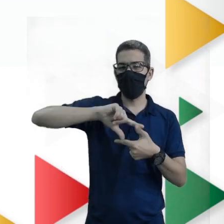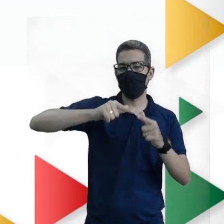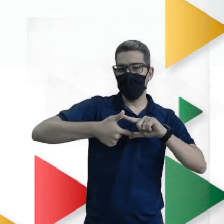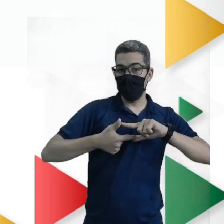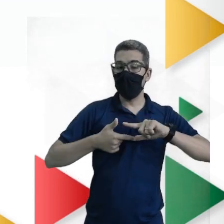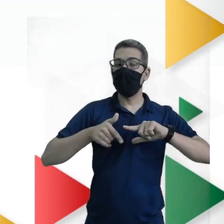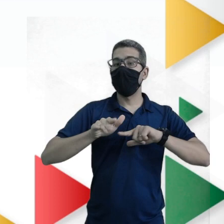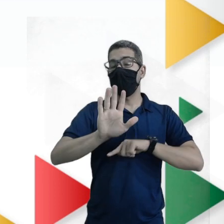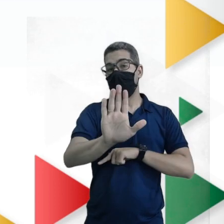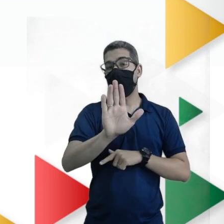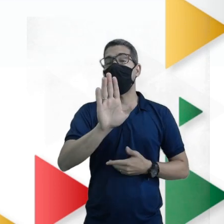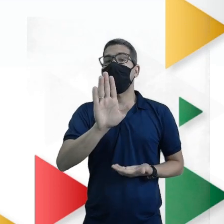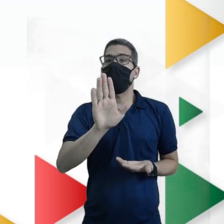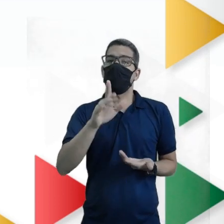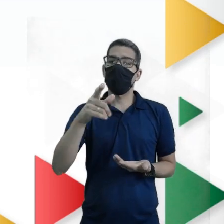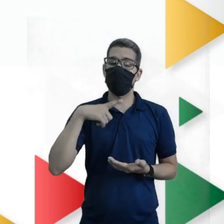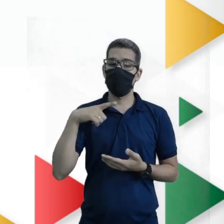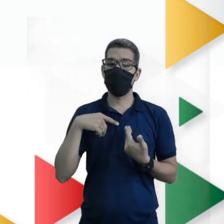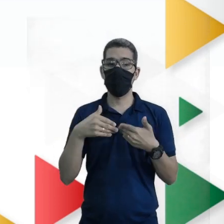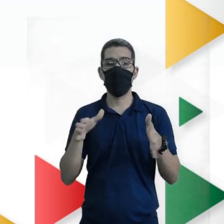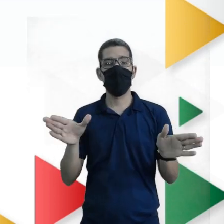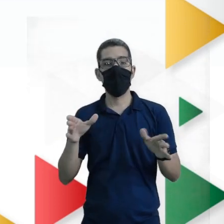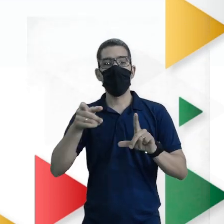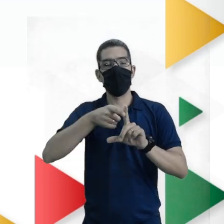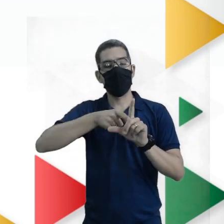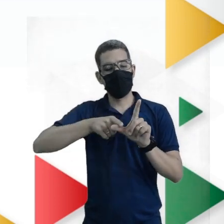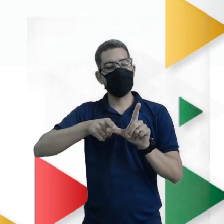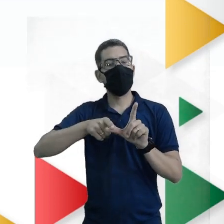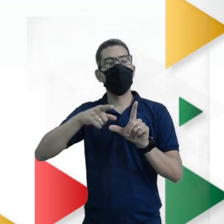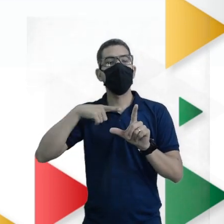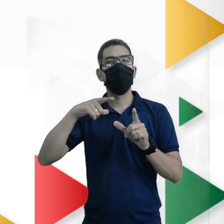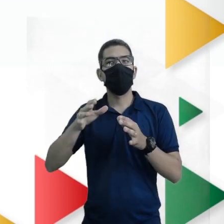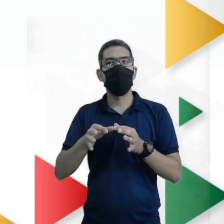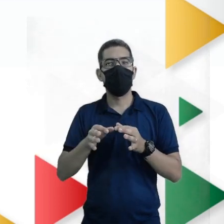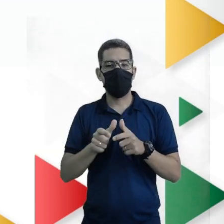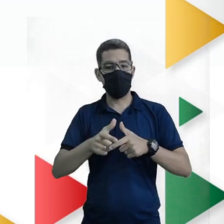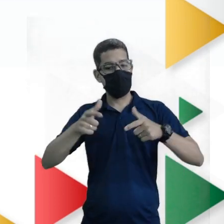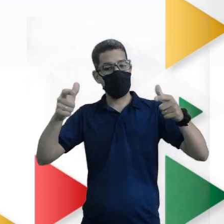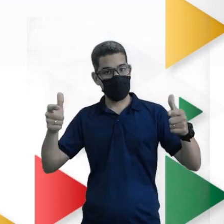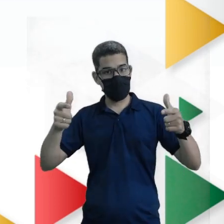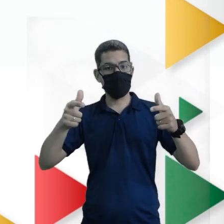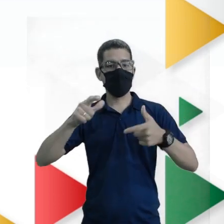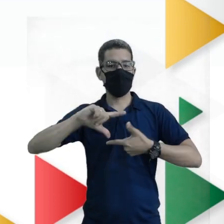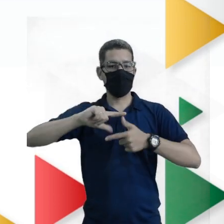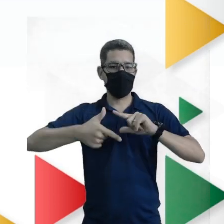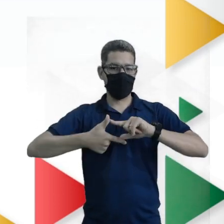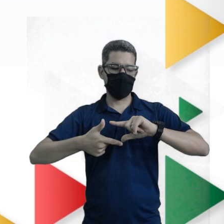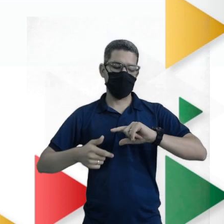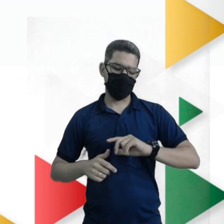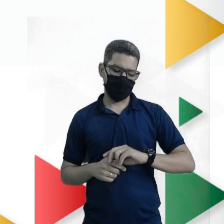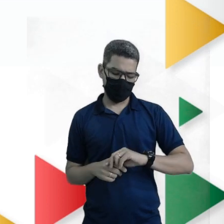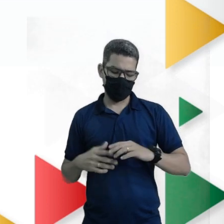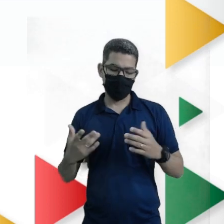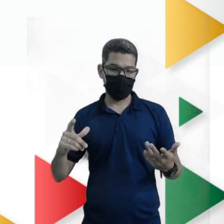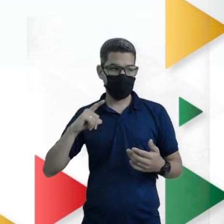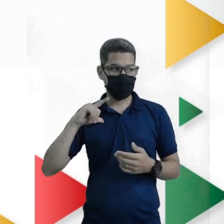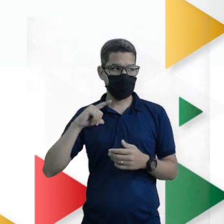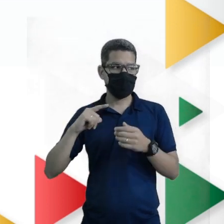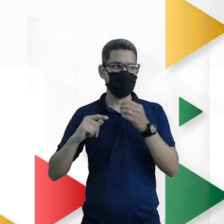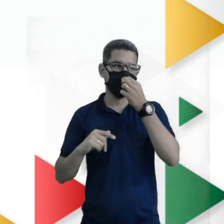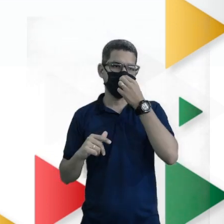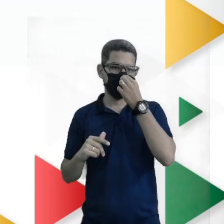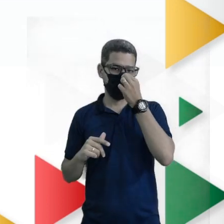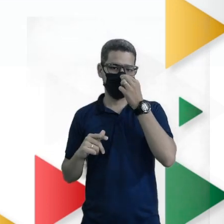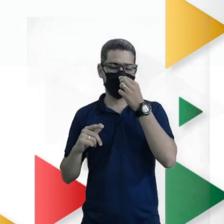estamos falando aqui de abertura de ângulo, a gente está falando de grandezas geométricas, tá bom? E ela está dentro tanto do campo